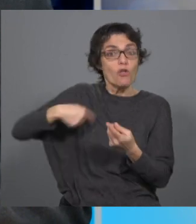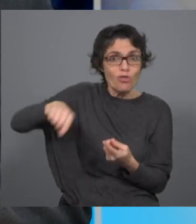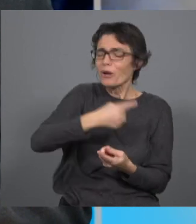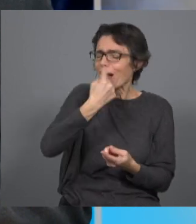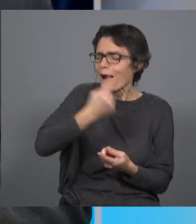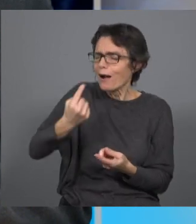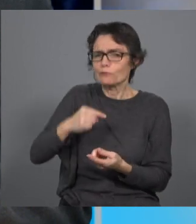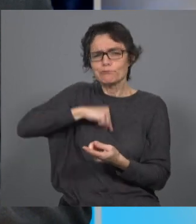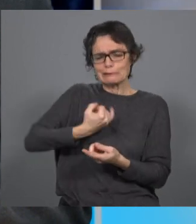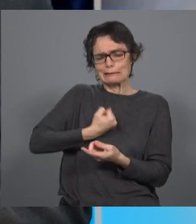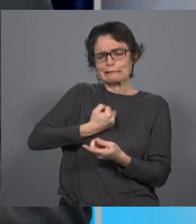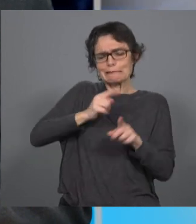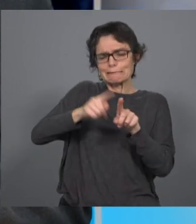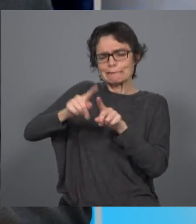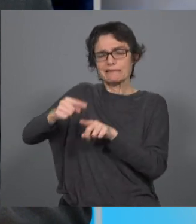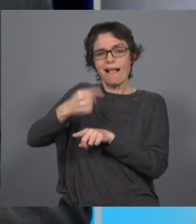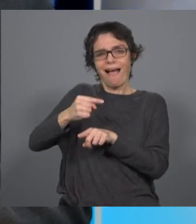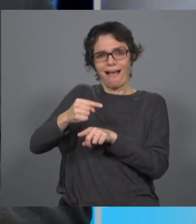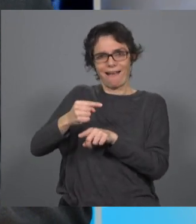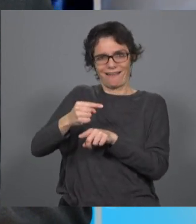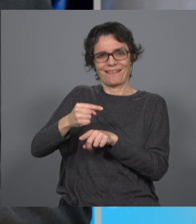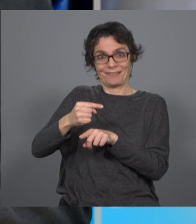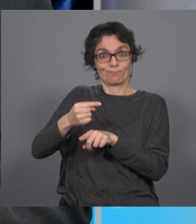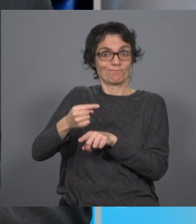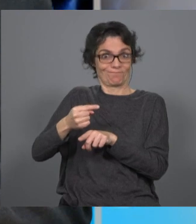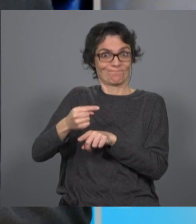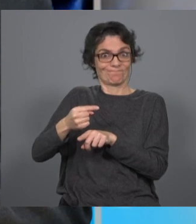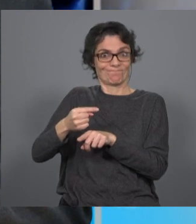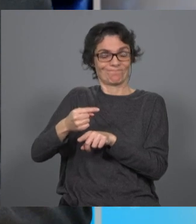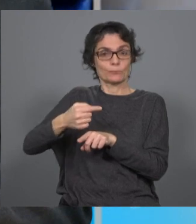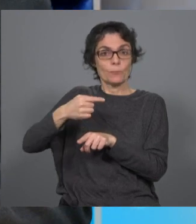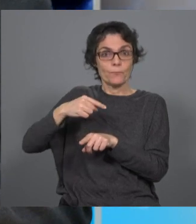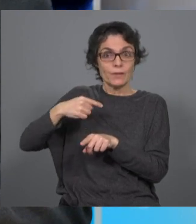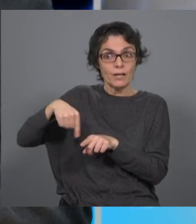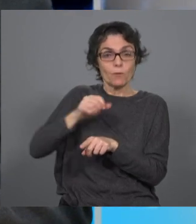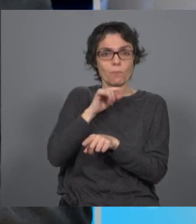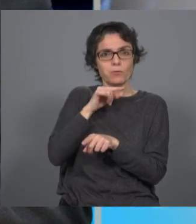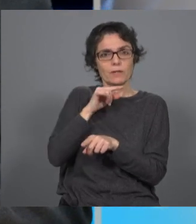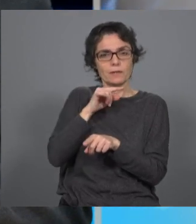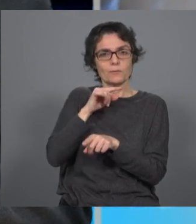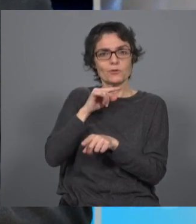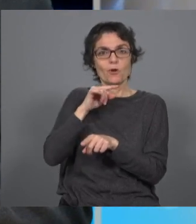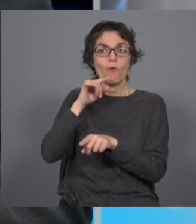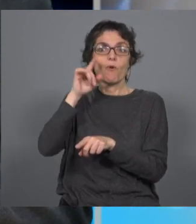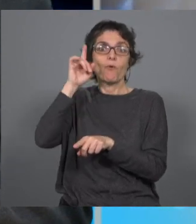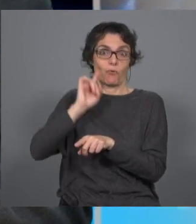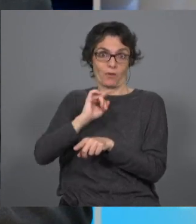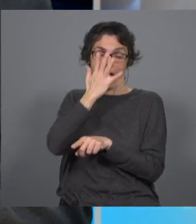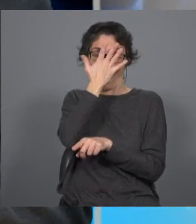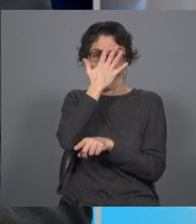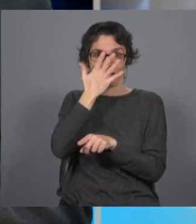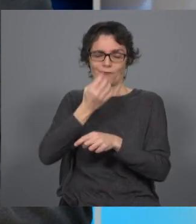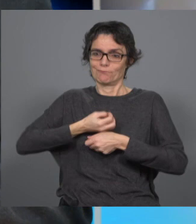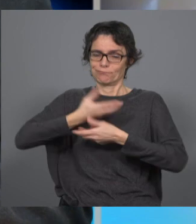várias identidades podem ser representadas, materializadas no dia de Carnaval. Mas, para